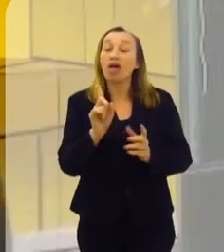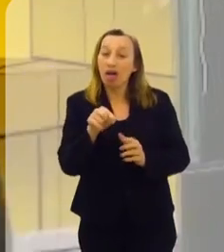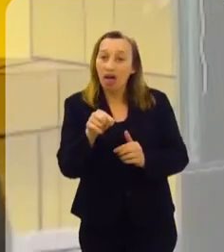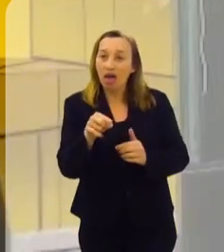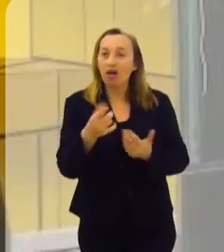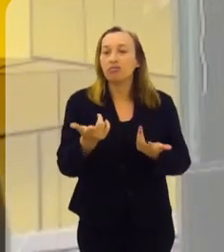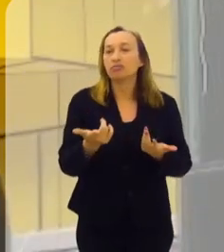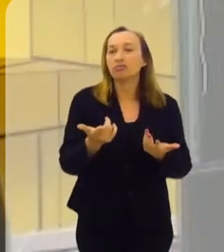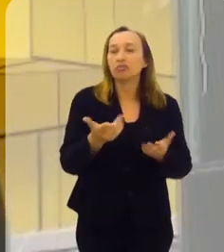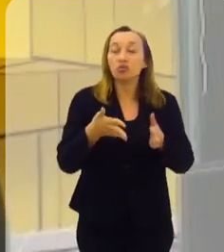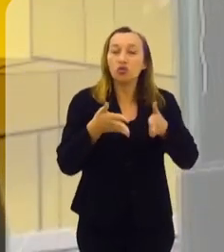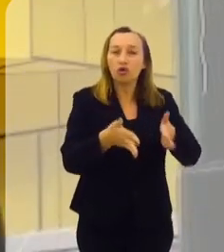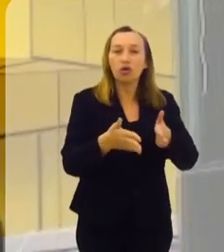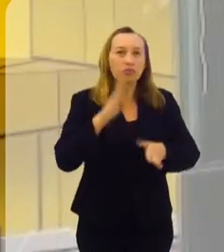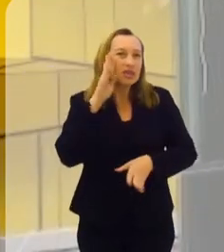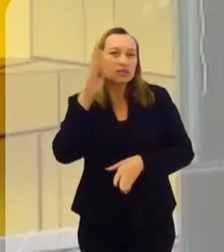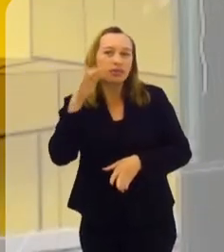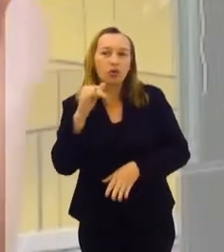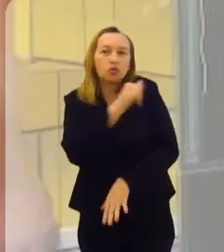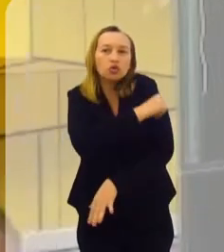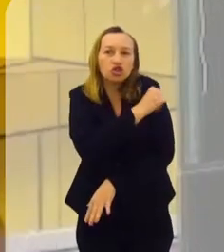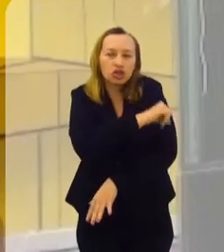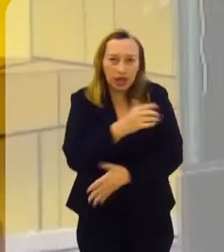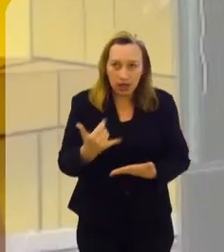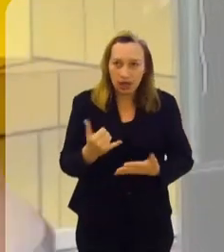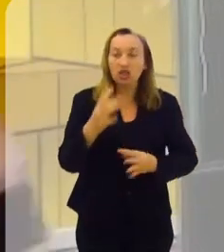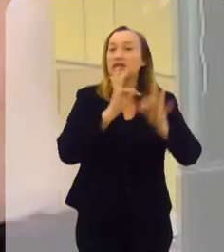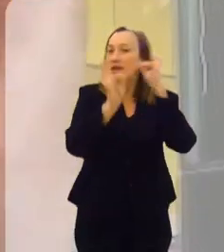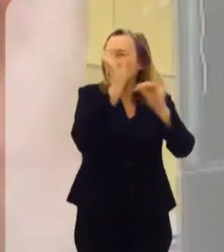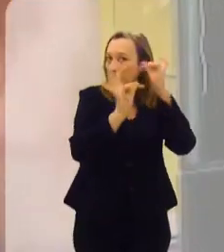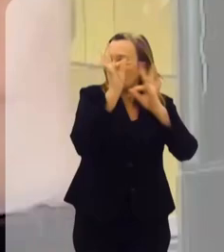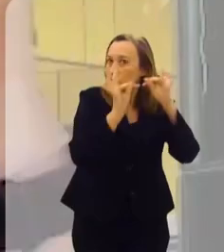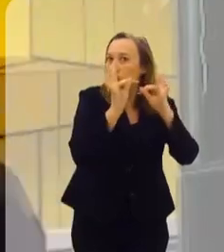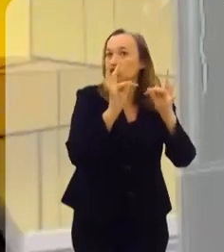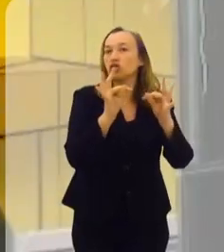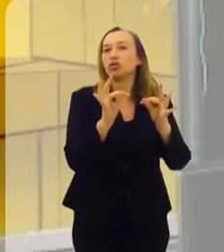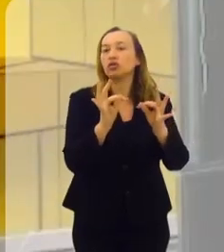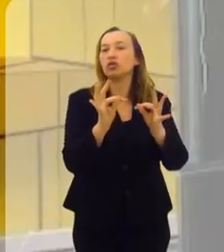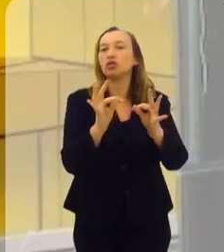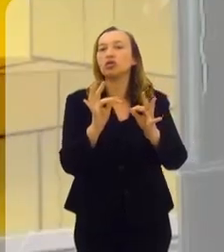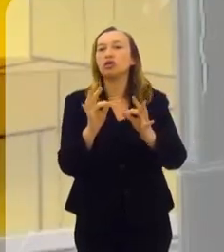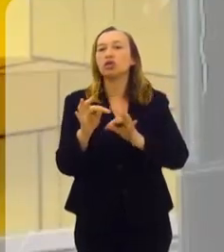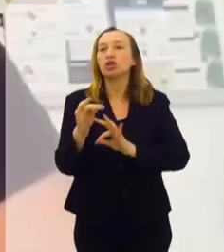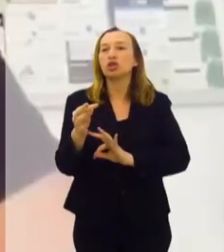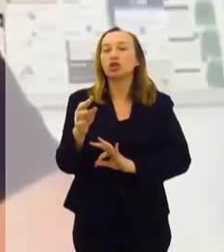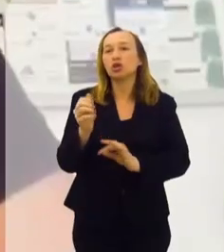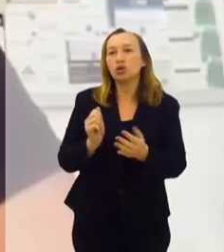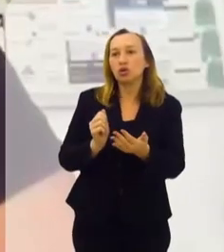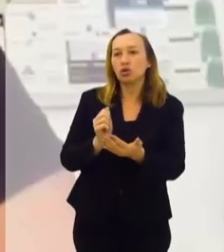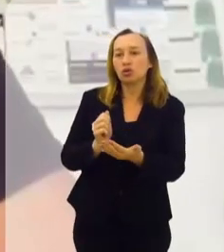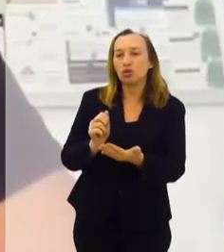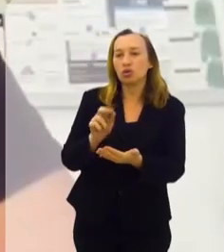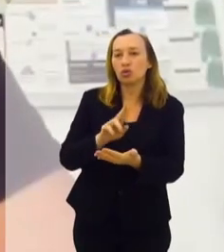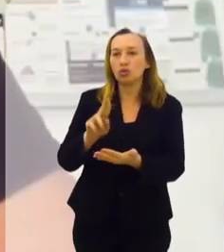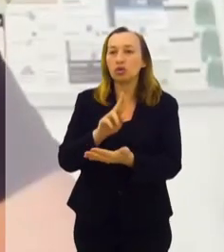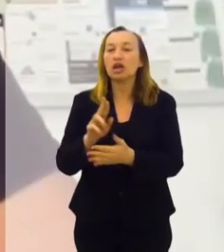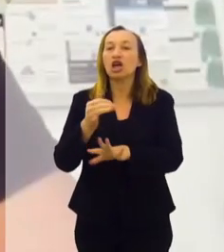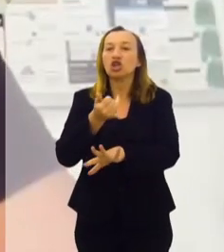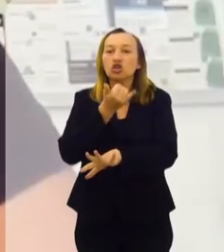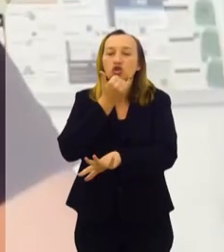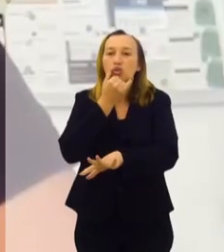é uma vocação do Rio de Janeiro, muito em tecnologia e Não, consumo. desculpa,